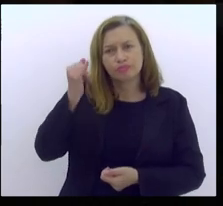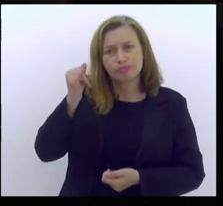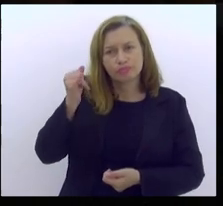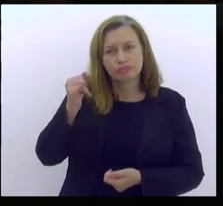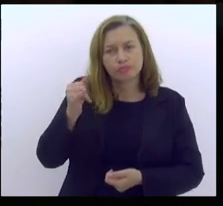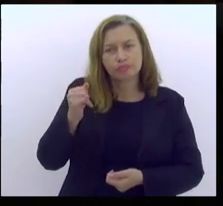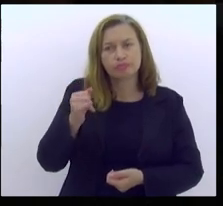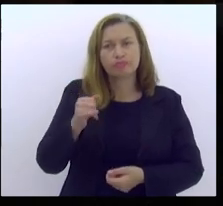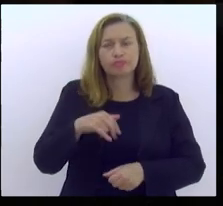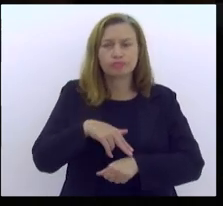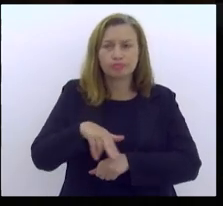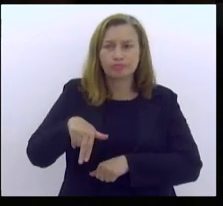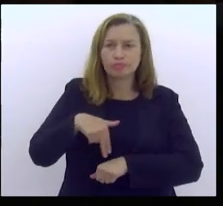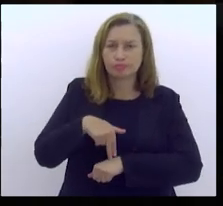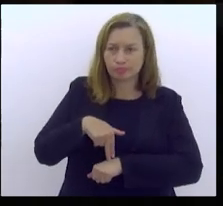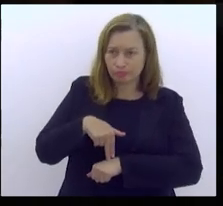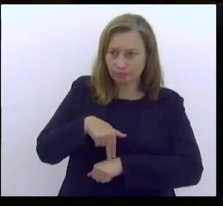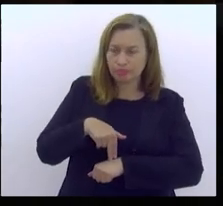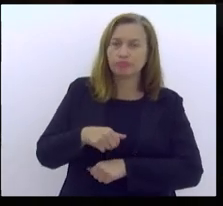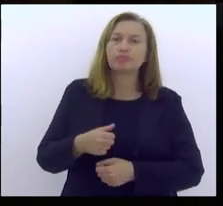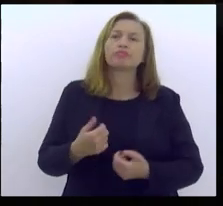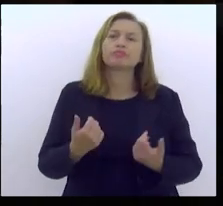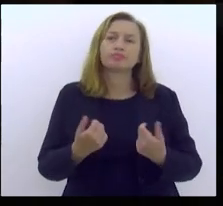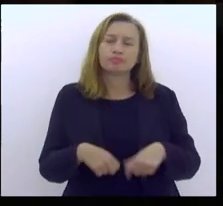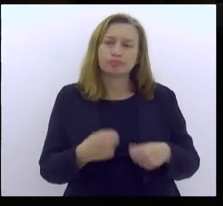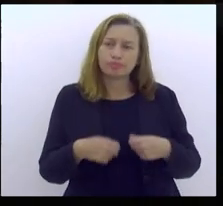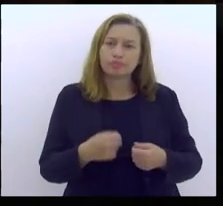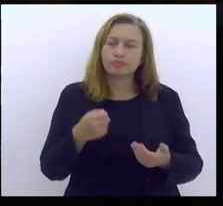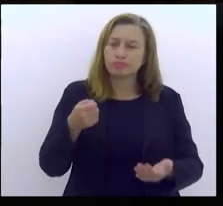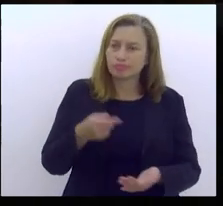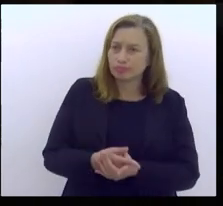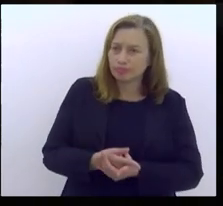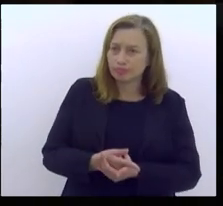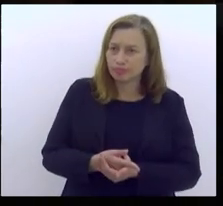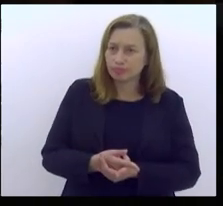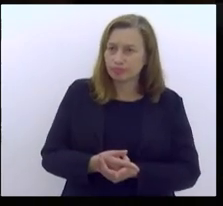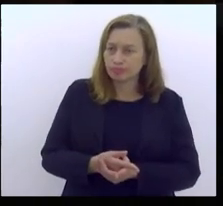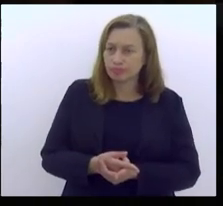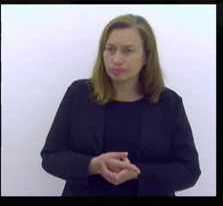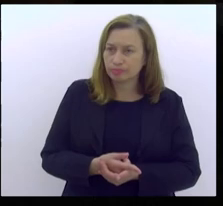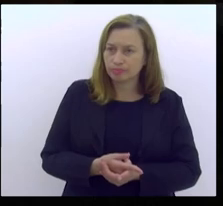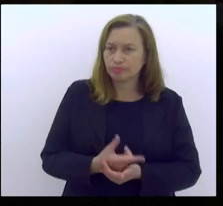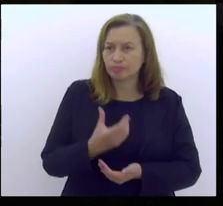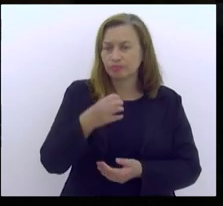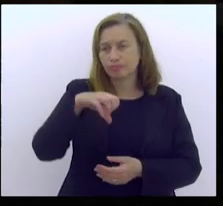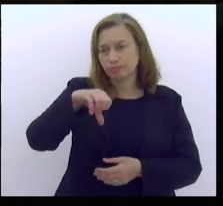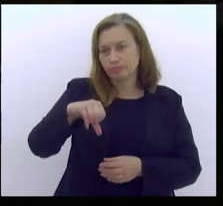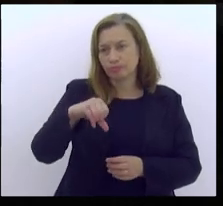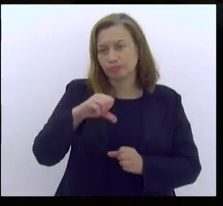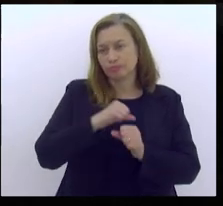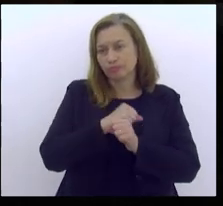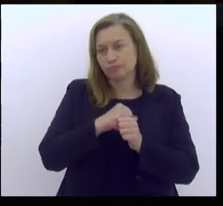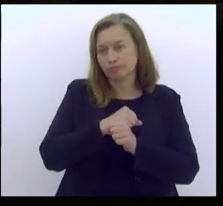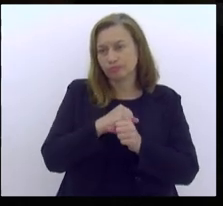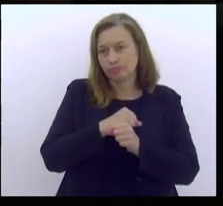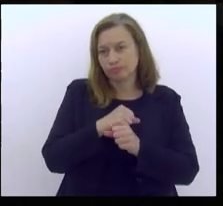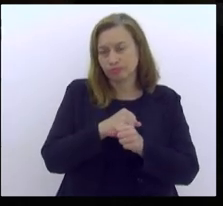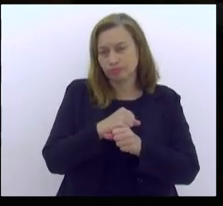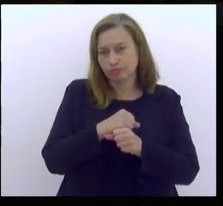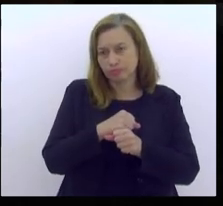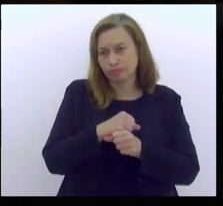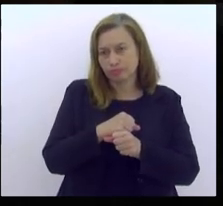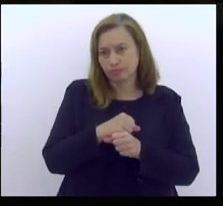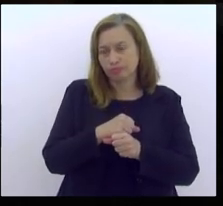os encargos da dívida, deveriam ser pagos em 9 anos, para atingir o